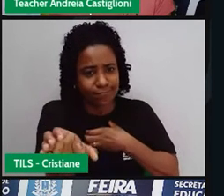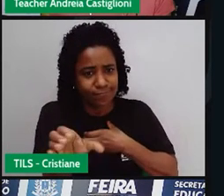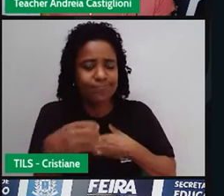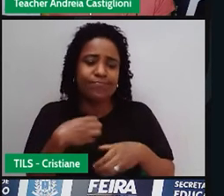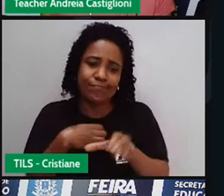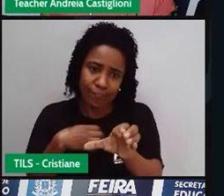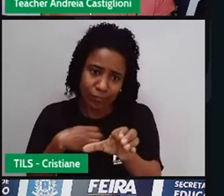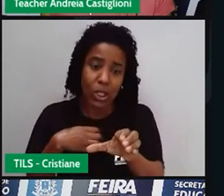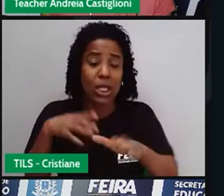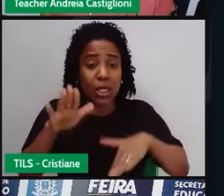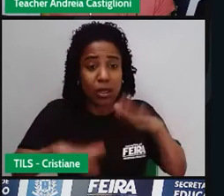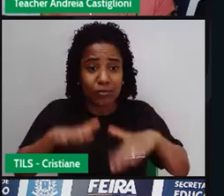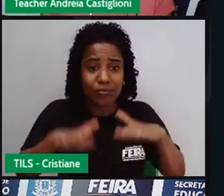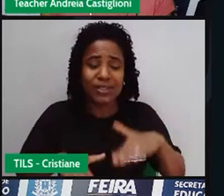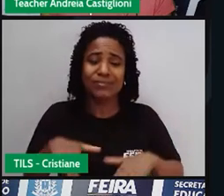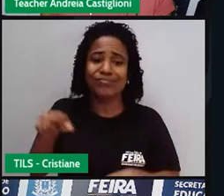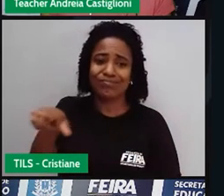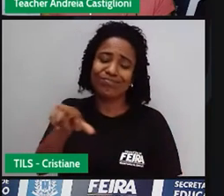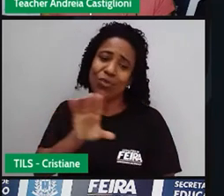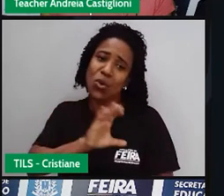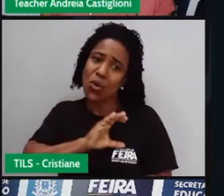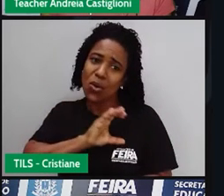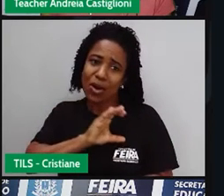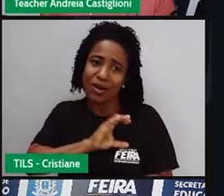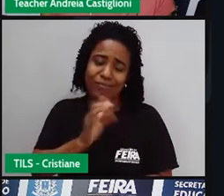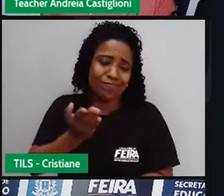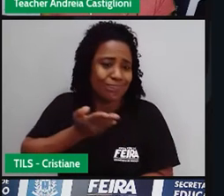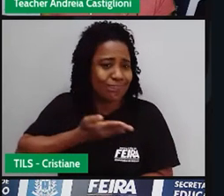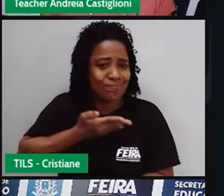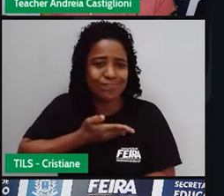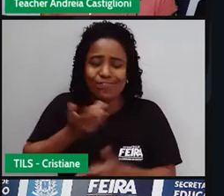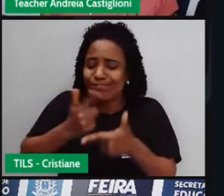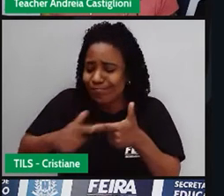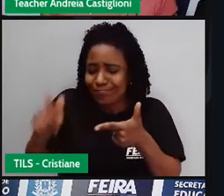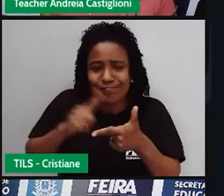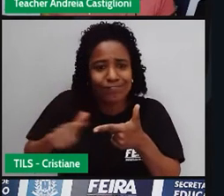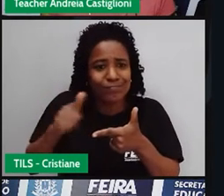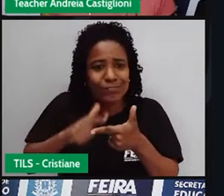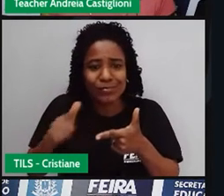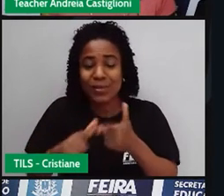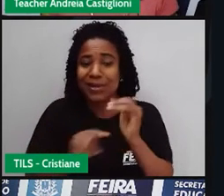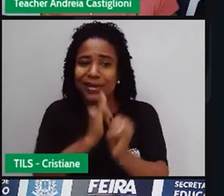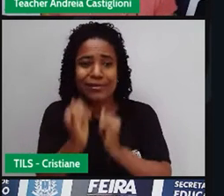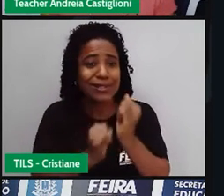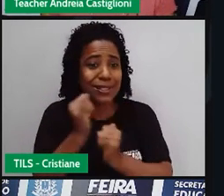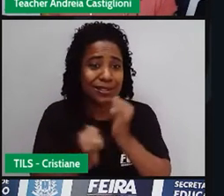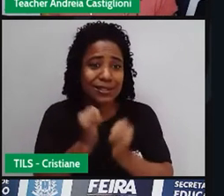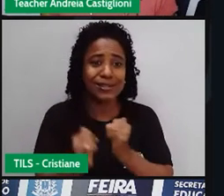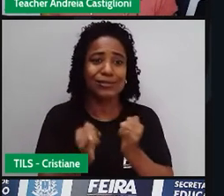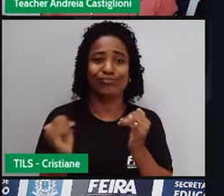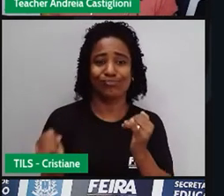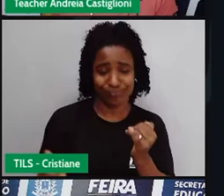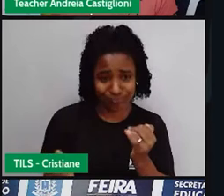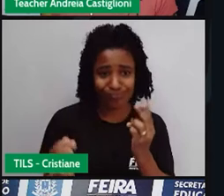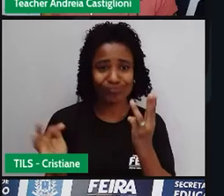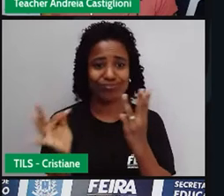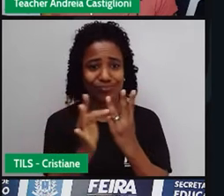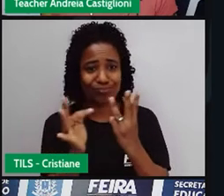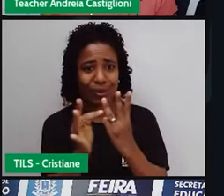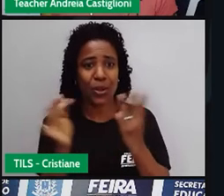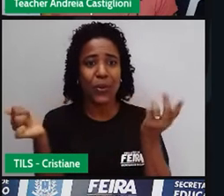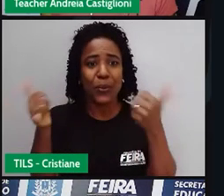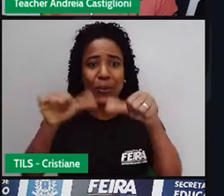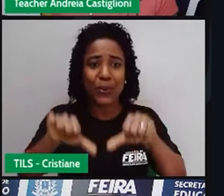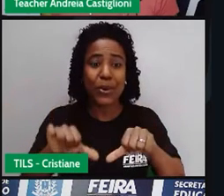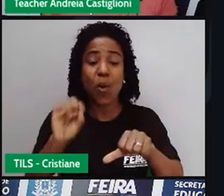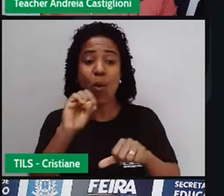colega de escola que esteja com alguma dificuldade de acesso a internet ou alguma dificuldade